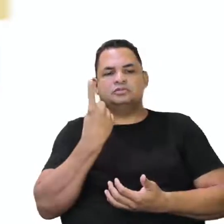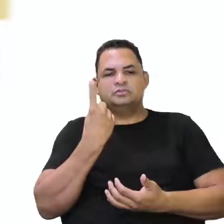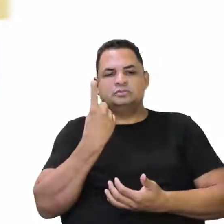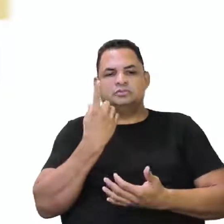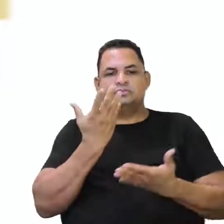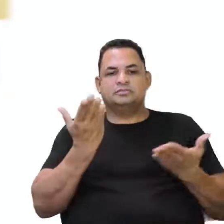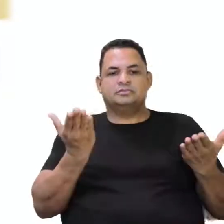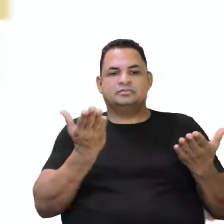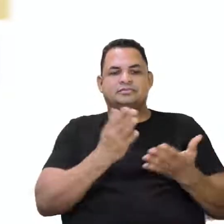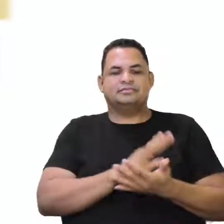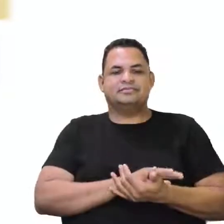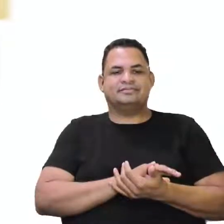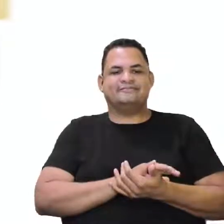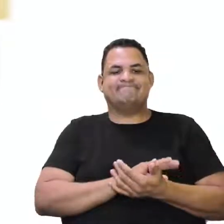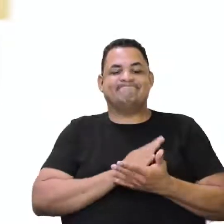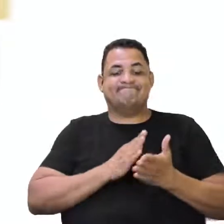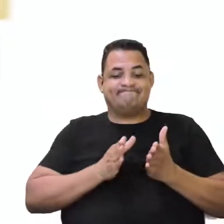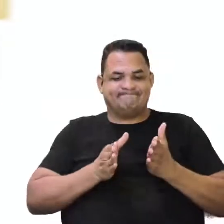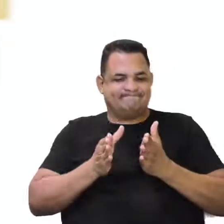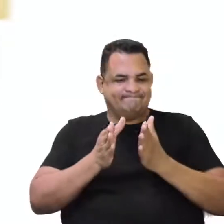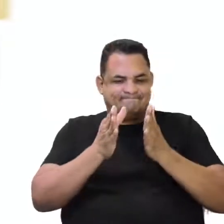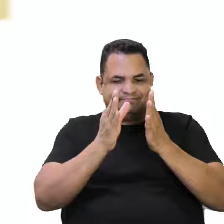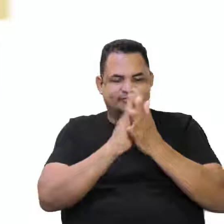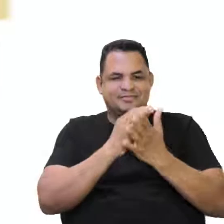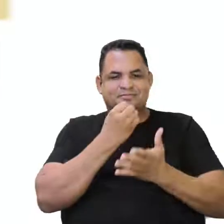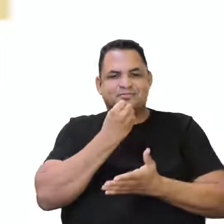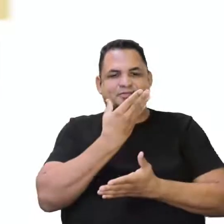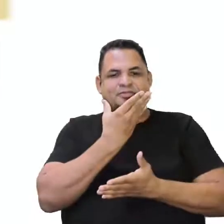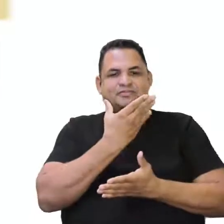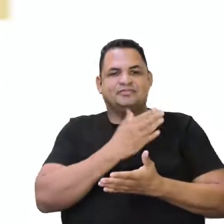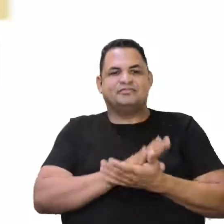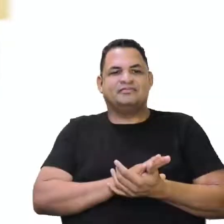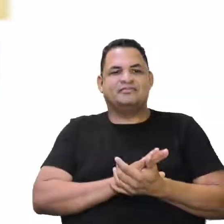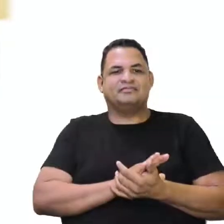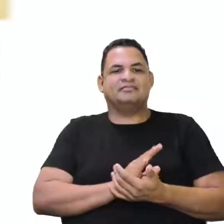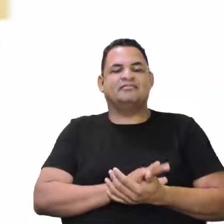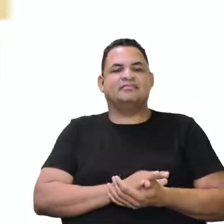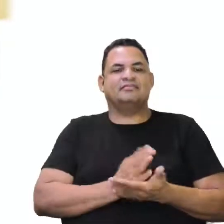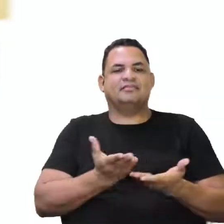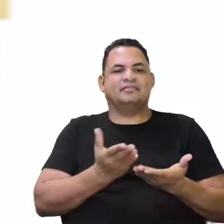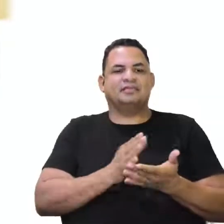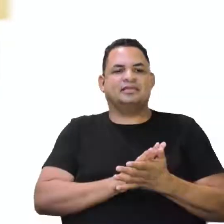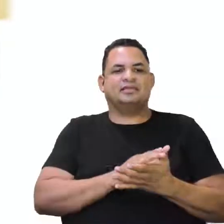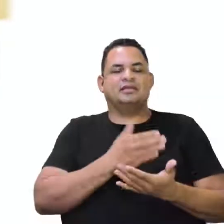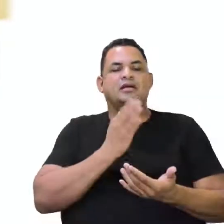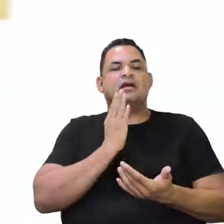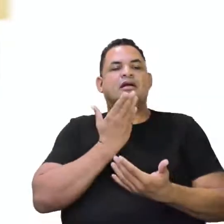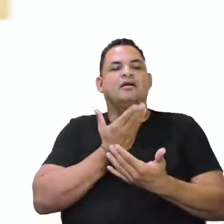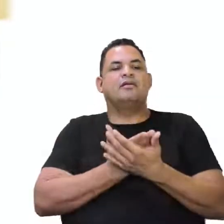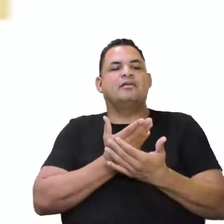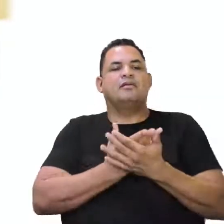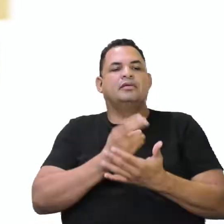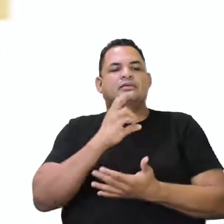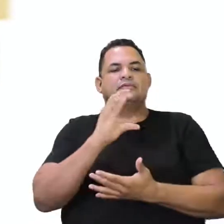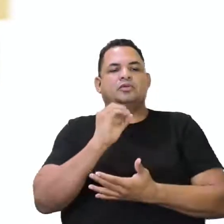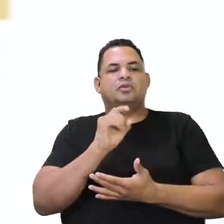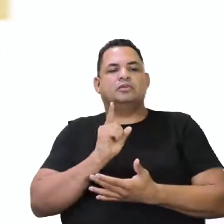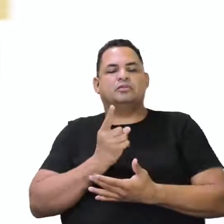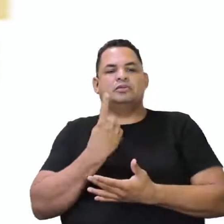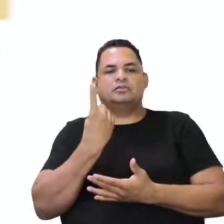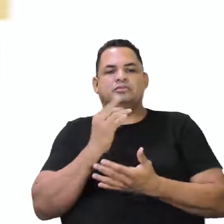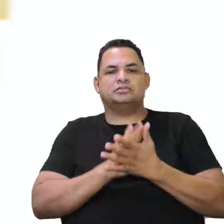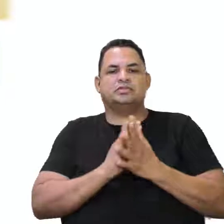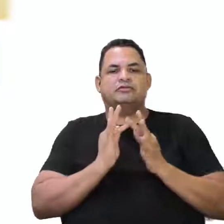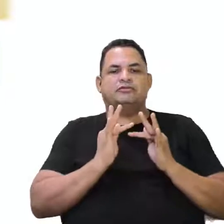50.1. Eita, caminhada boa, né, galera? Sim, senhor. Aula 50.1. Nós estamos na